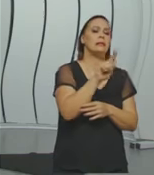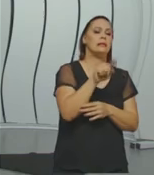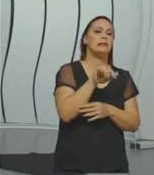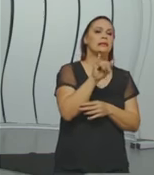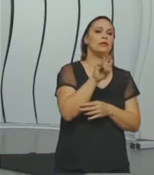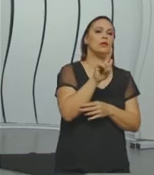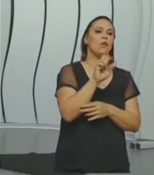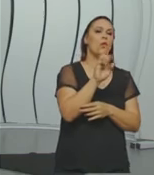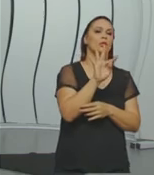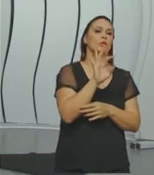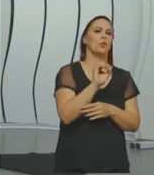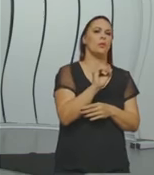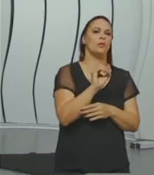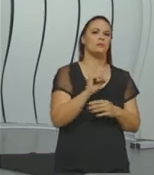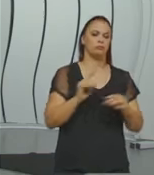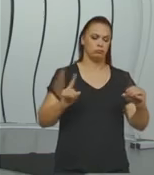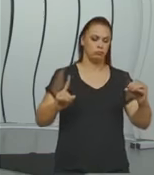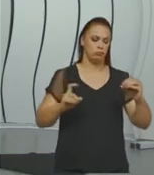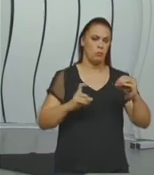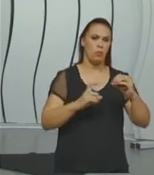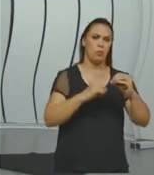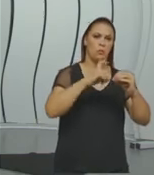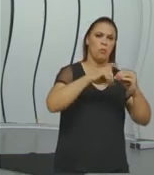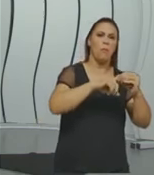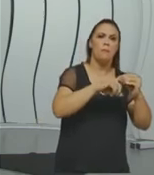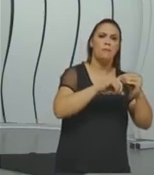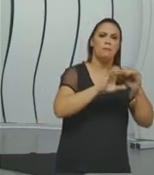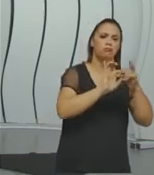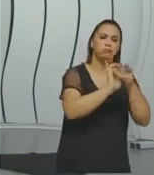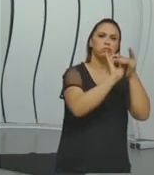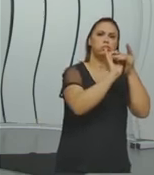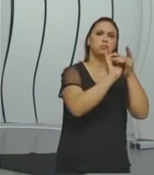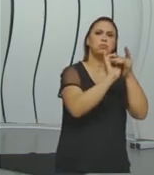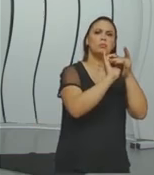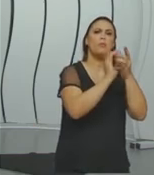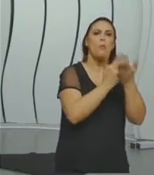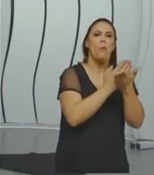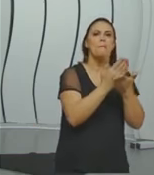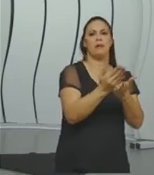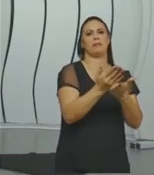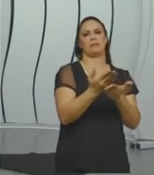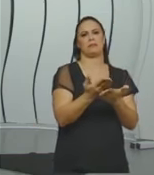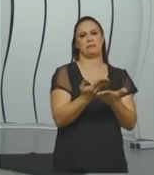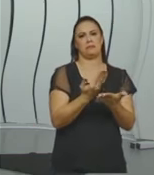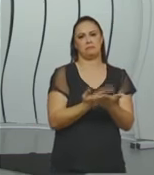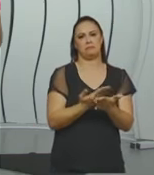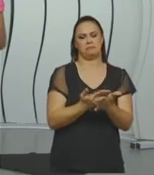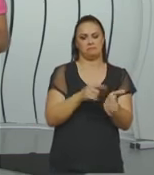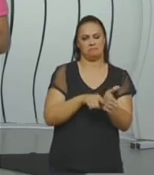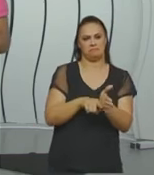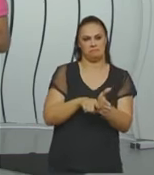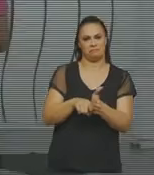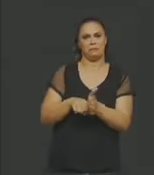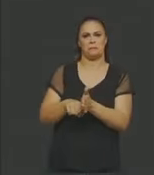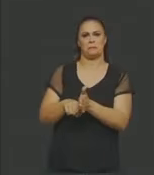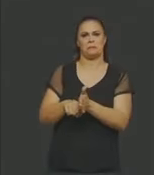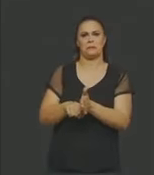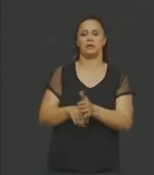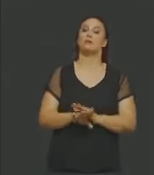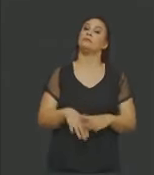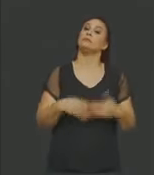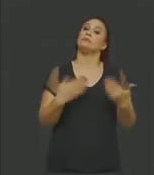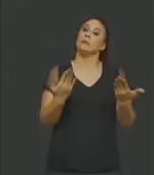a embriologia já vai estudar. Feito isso, então, nós temos que saber alguns conceitos